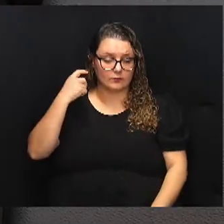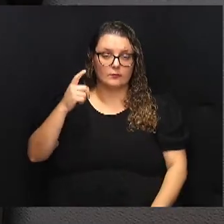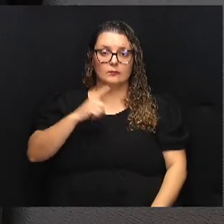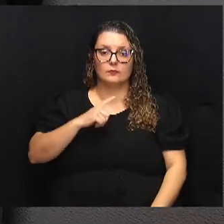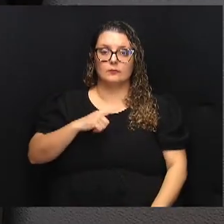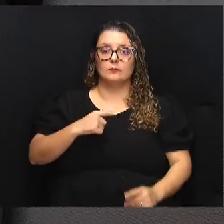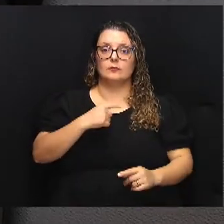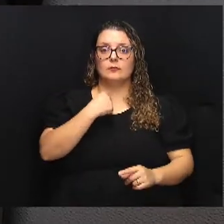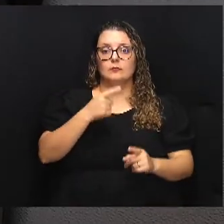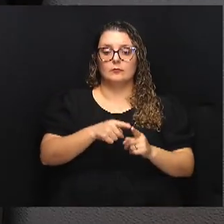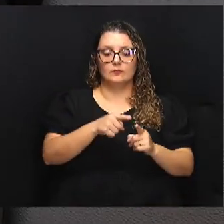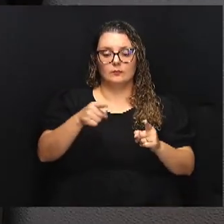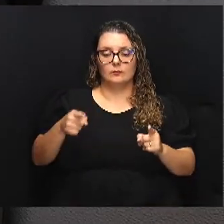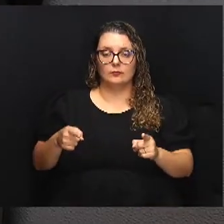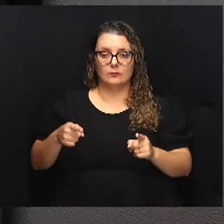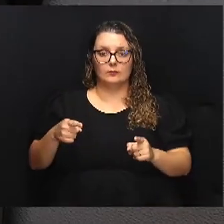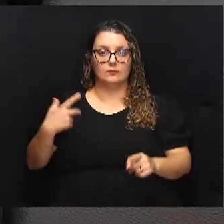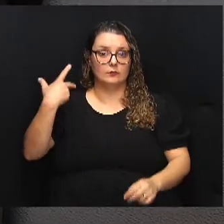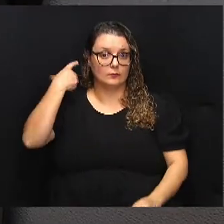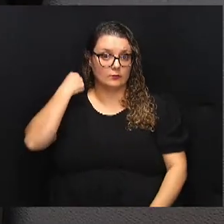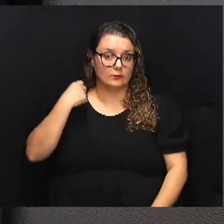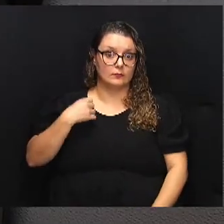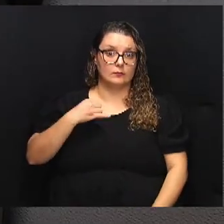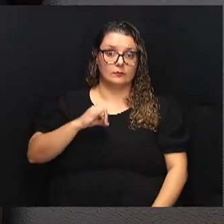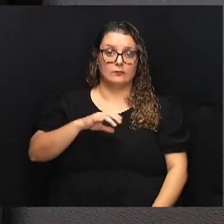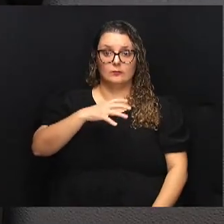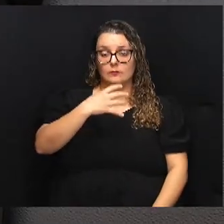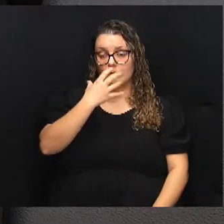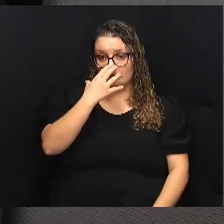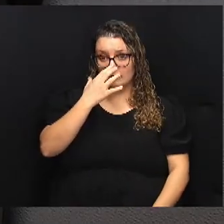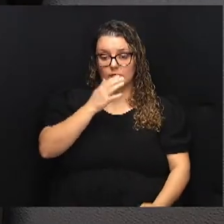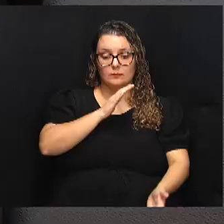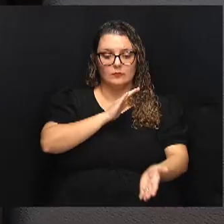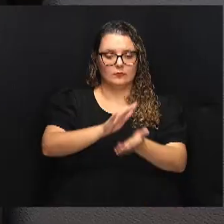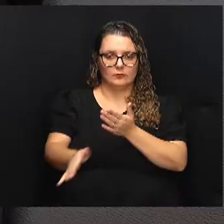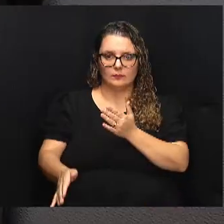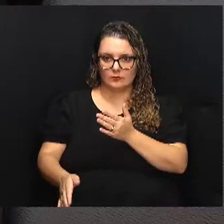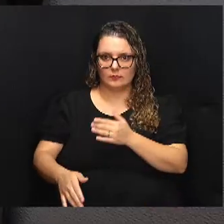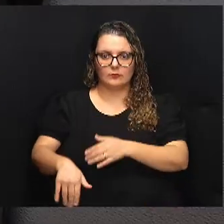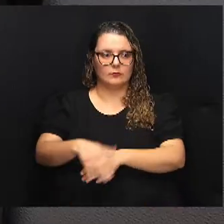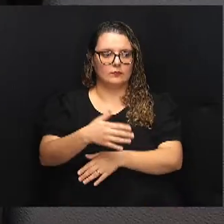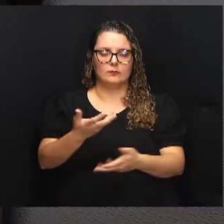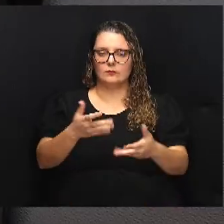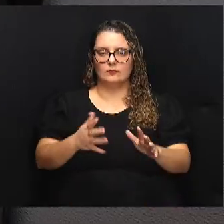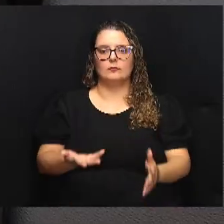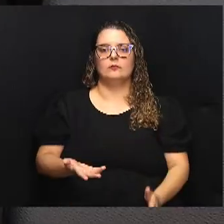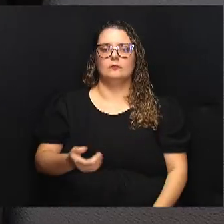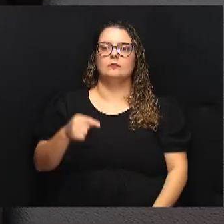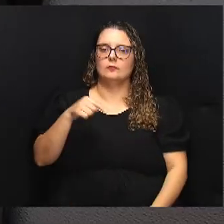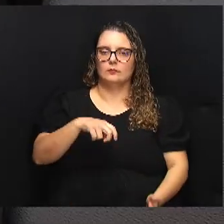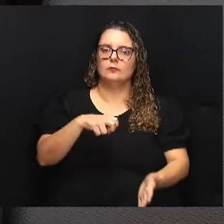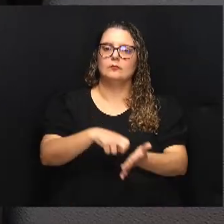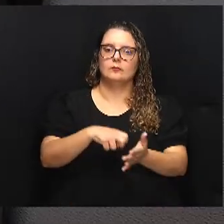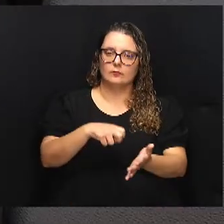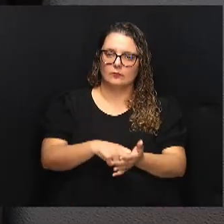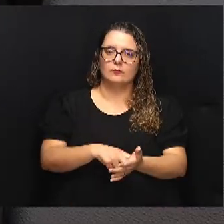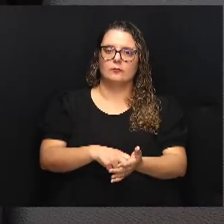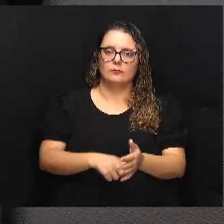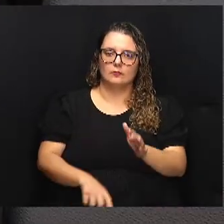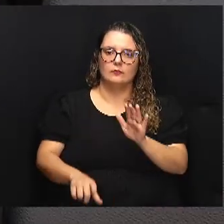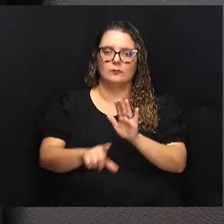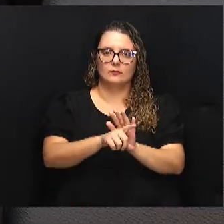prazo para chipar, porque se esse animal depois ela soltar na rua, que não querer mais, ela será penalizada no rigor da